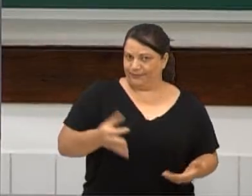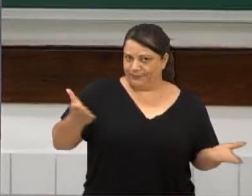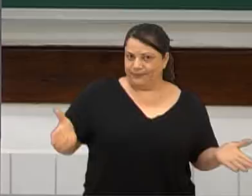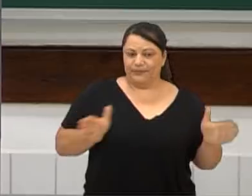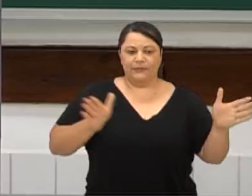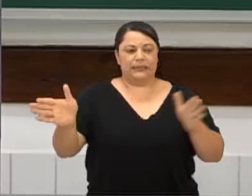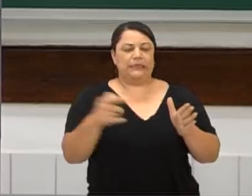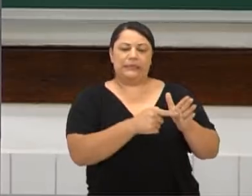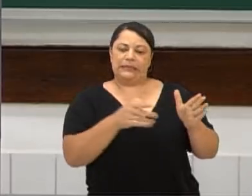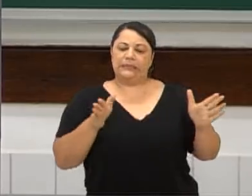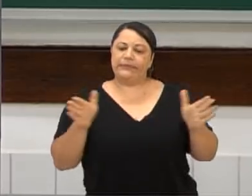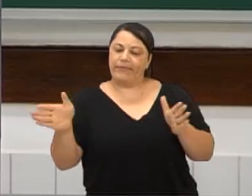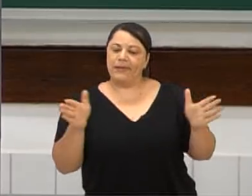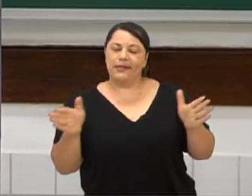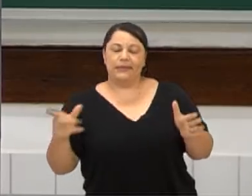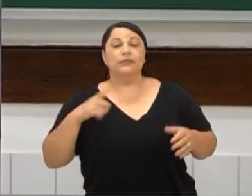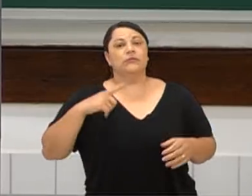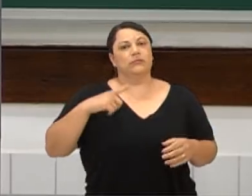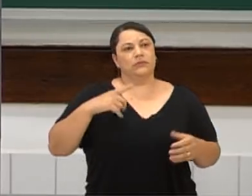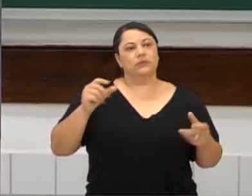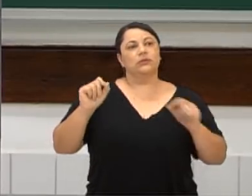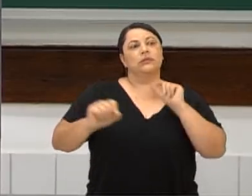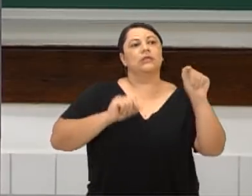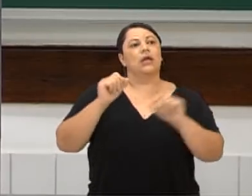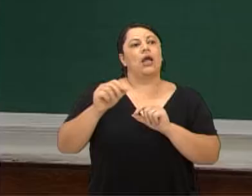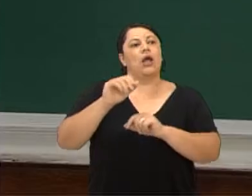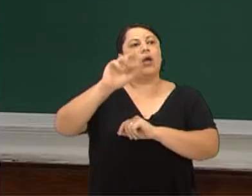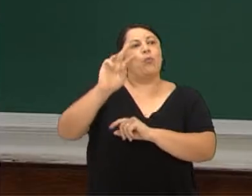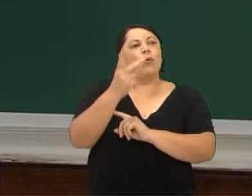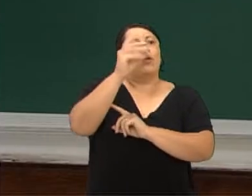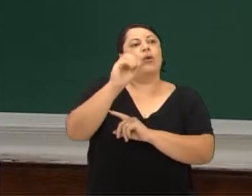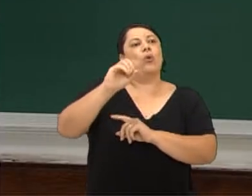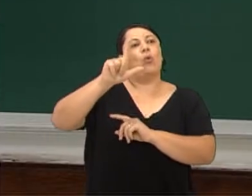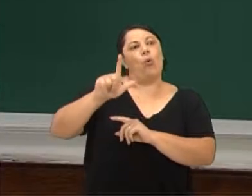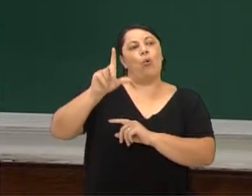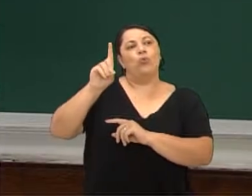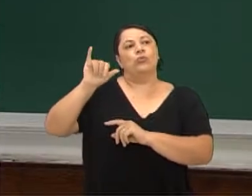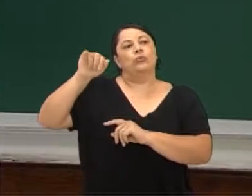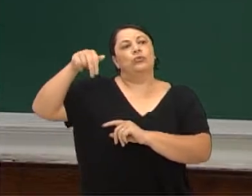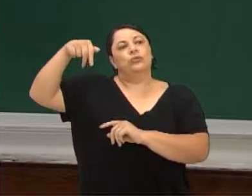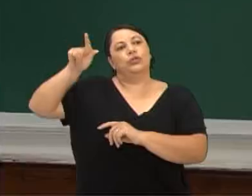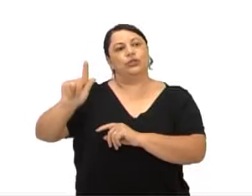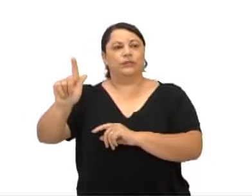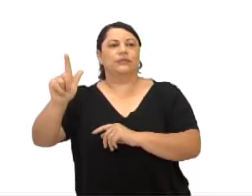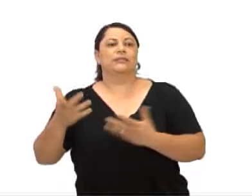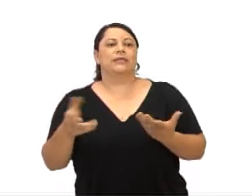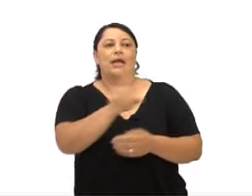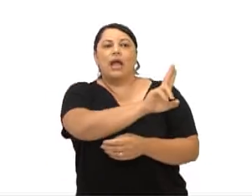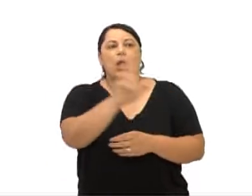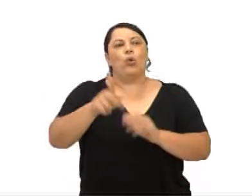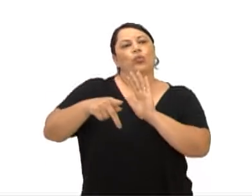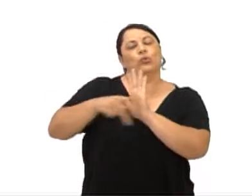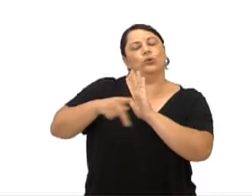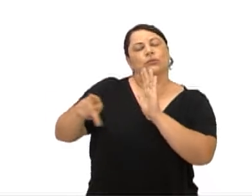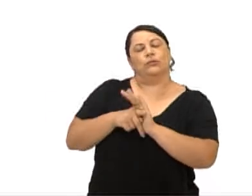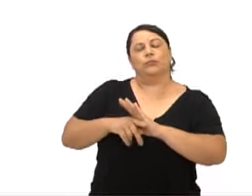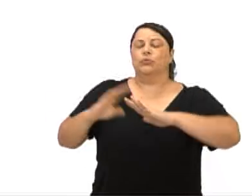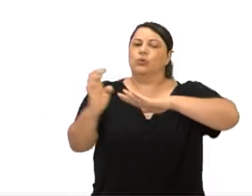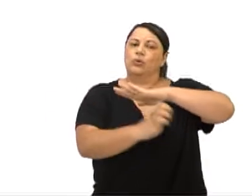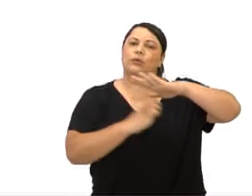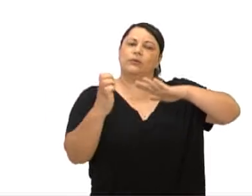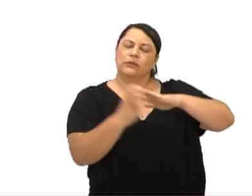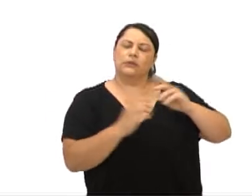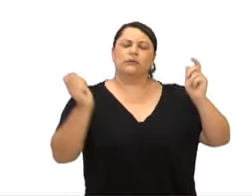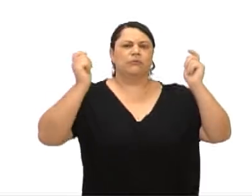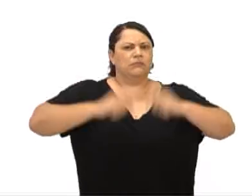período, nós temos a holding. O que foi holding? É o nome dado a toda empresa que